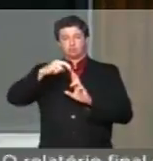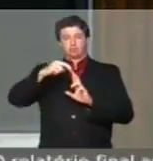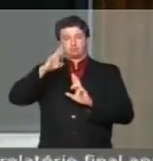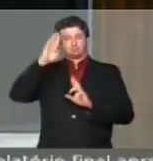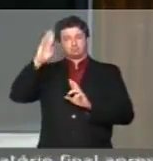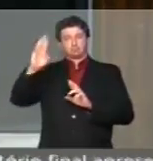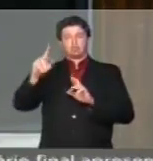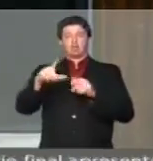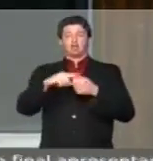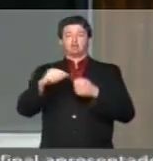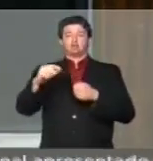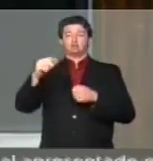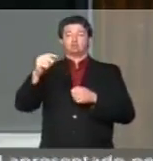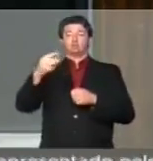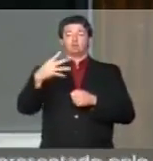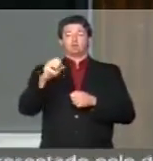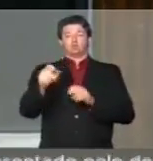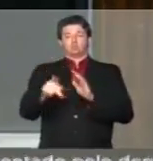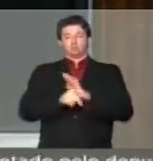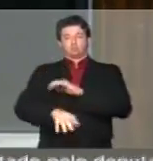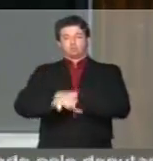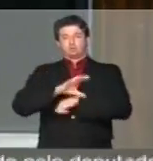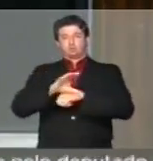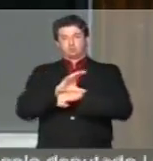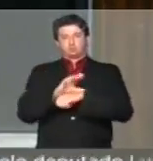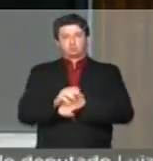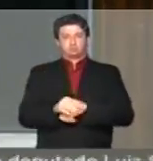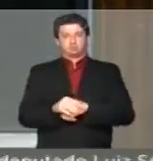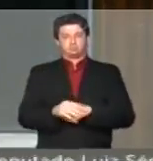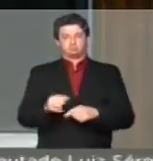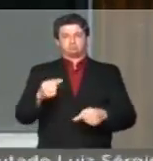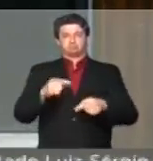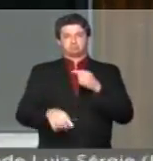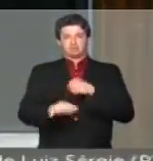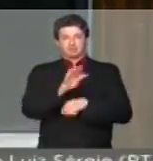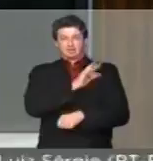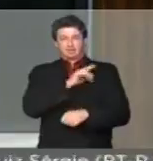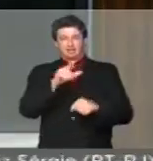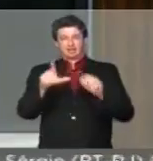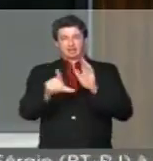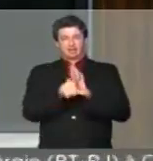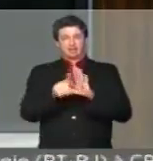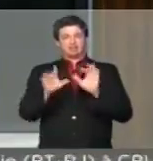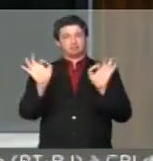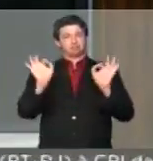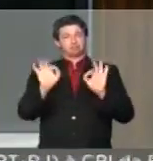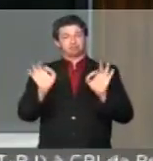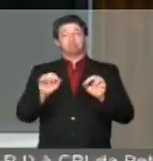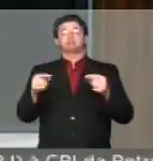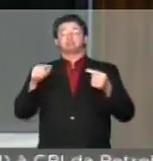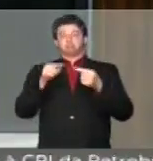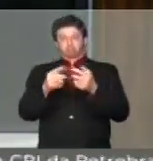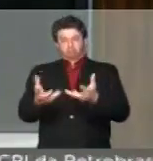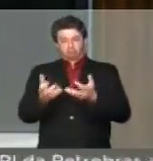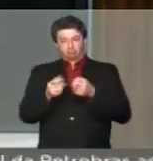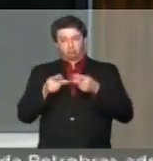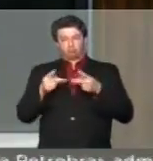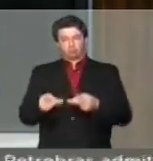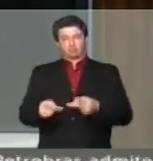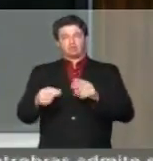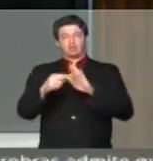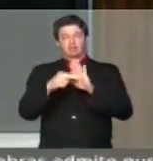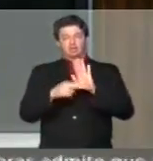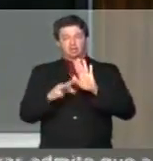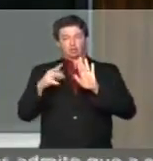artigo 48, ambos da Constituição Federal. Não há vício de técnica legislativa, atendendo os projetos às